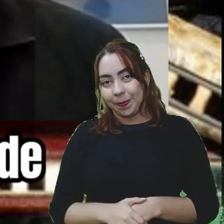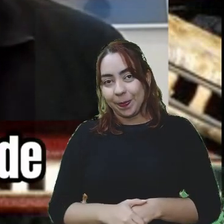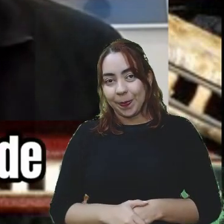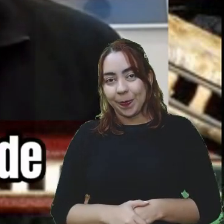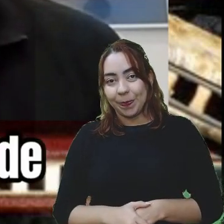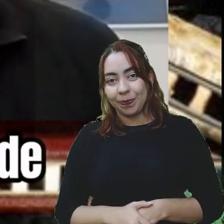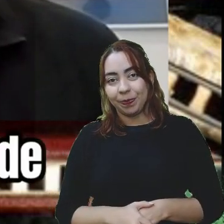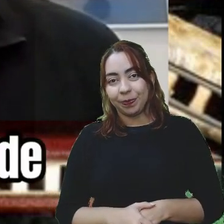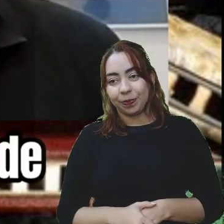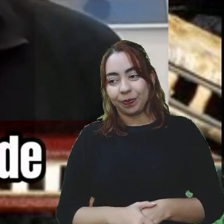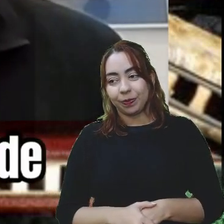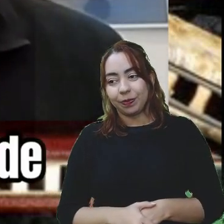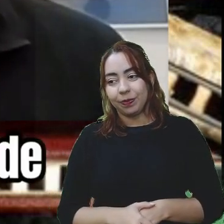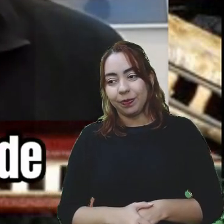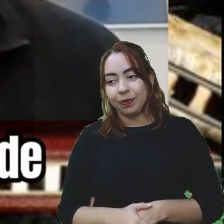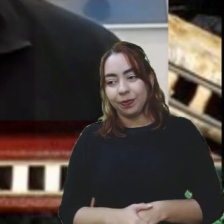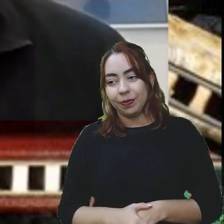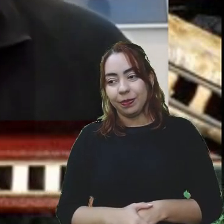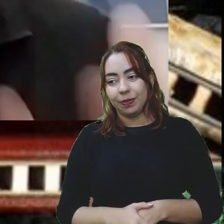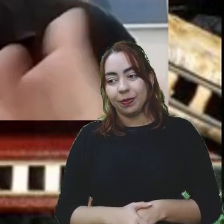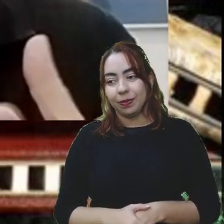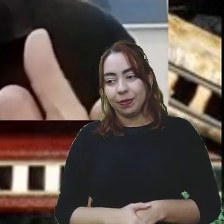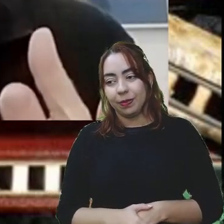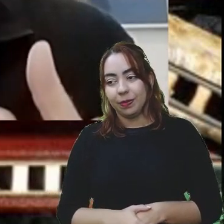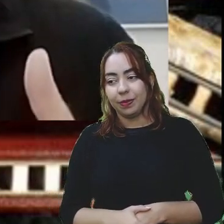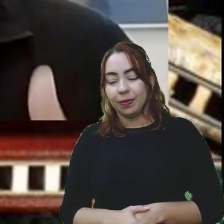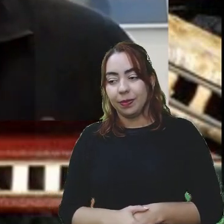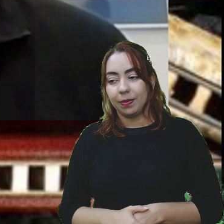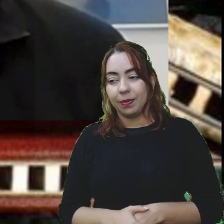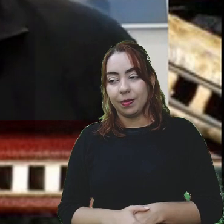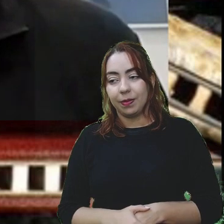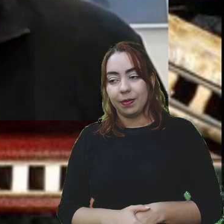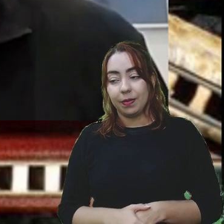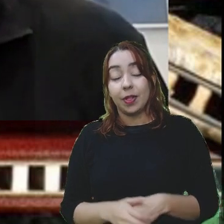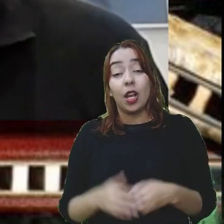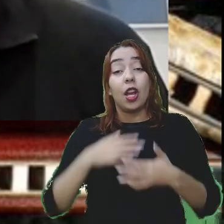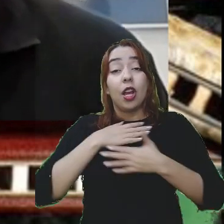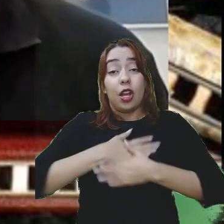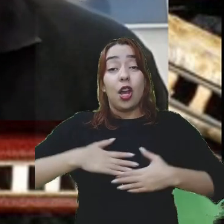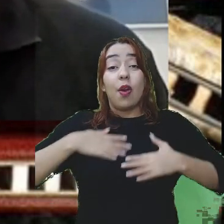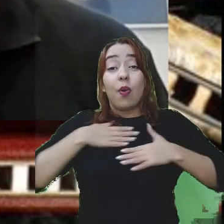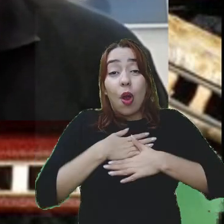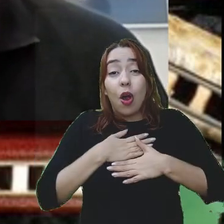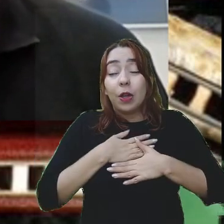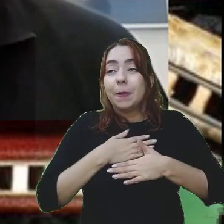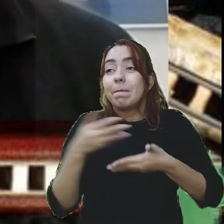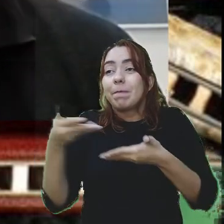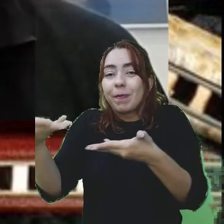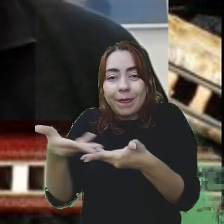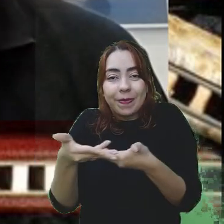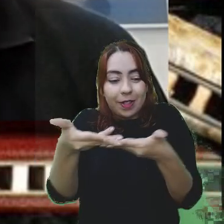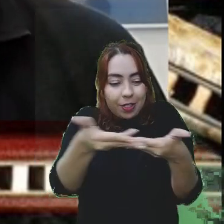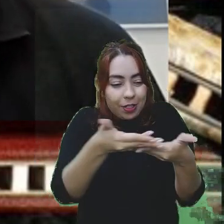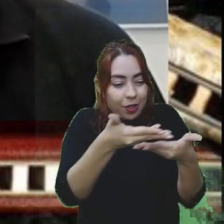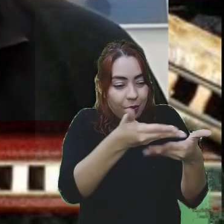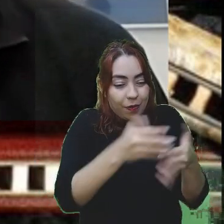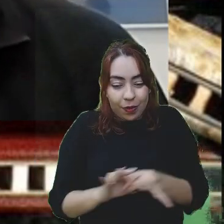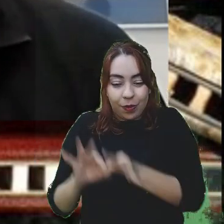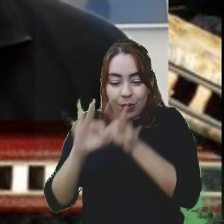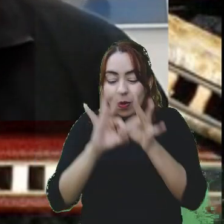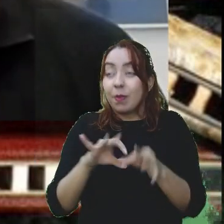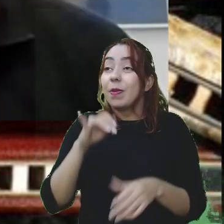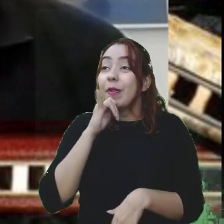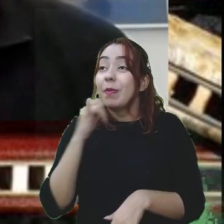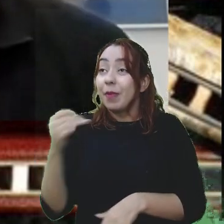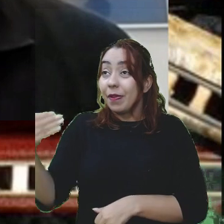Eu sempre me preocupei, naturalmente, de juntar. Isso é uma coisa minha. Então, a pessoa chega no Rio, está fazendo